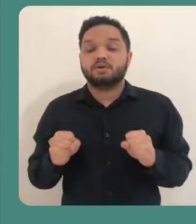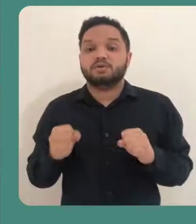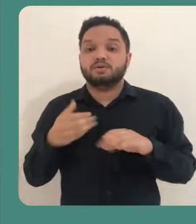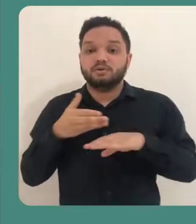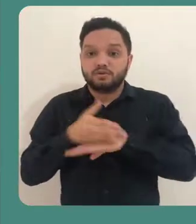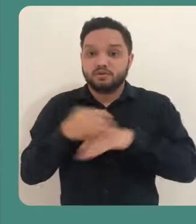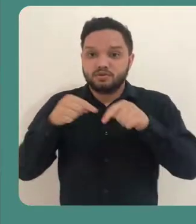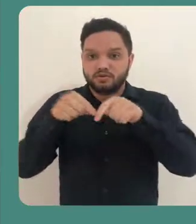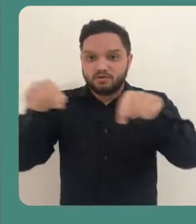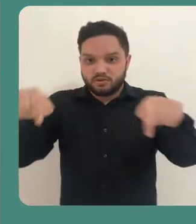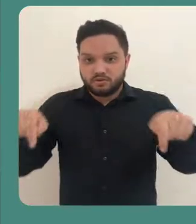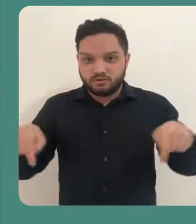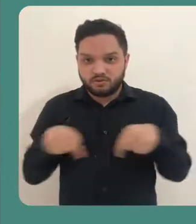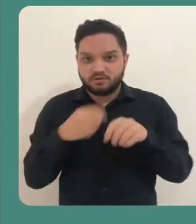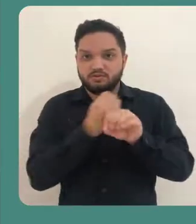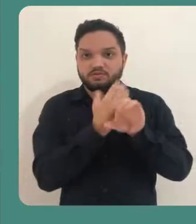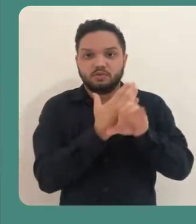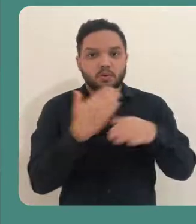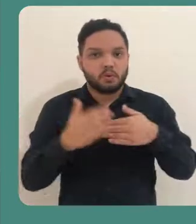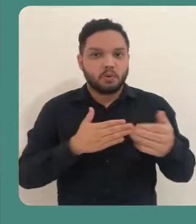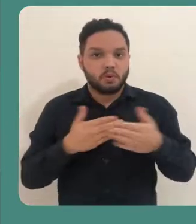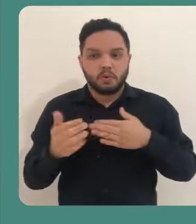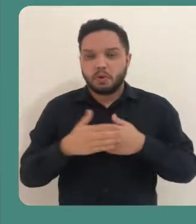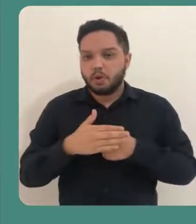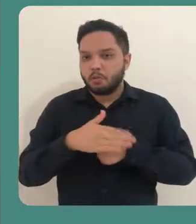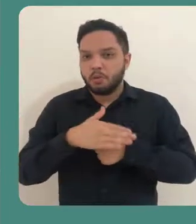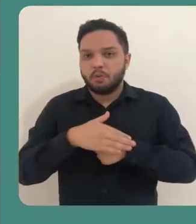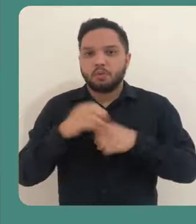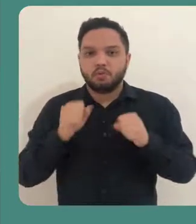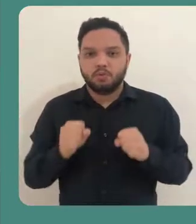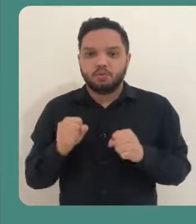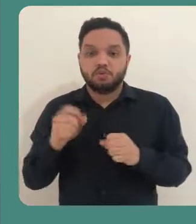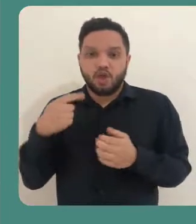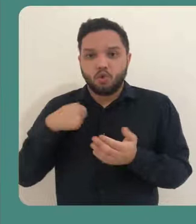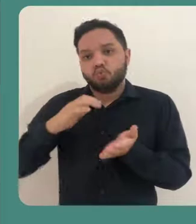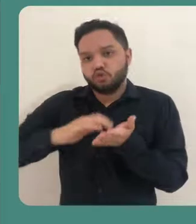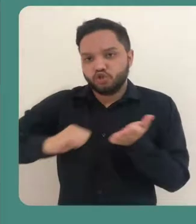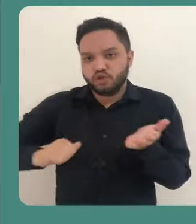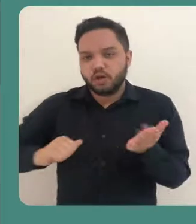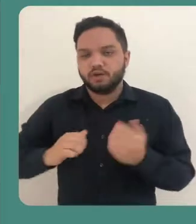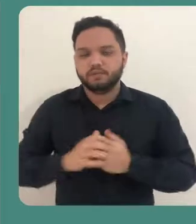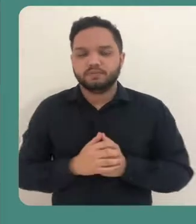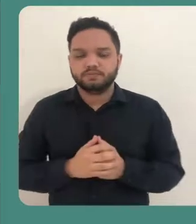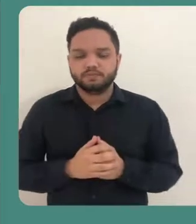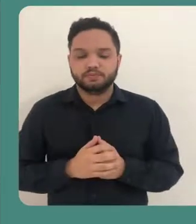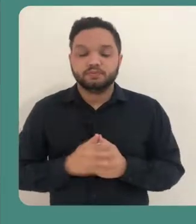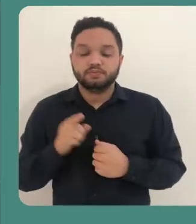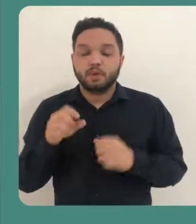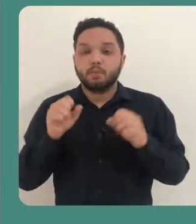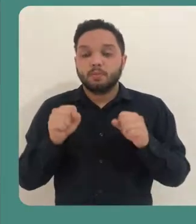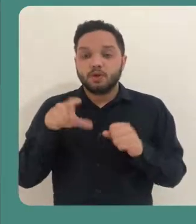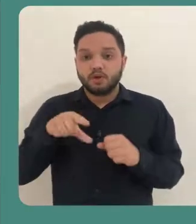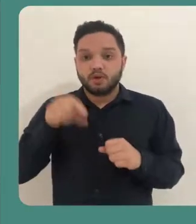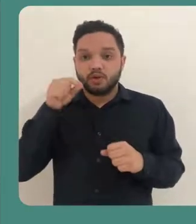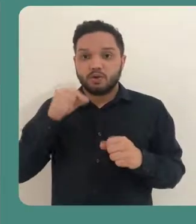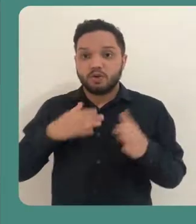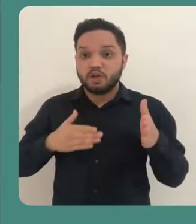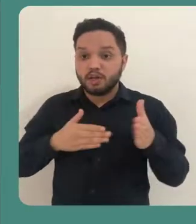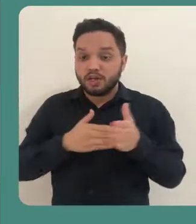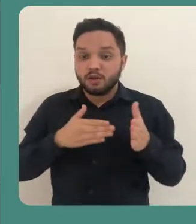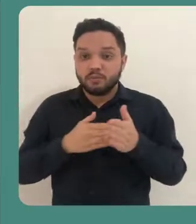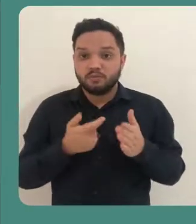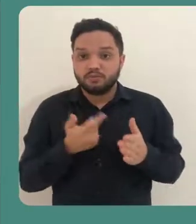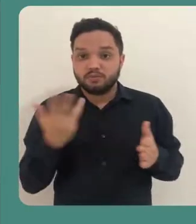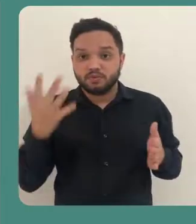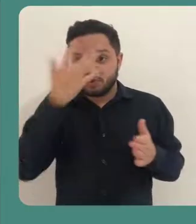qualquer momento eu vou deixar ela desmarcar e você pode definir também o limite e permitir que a